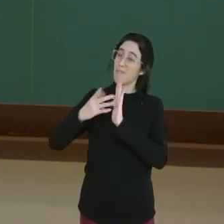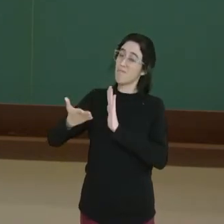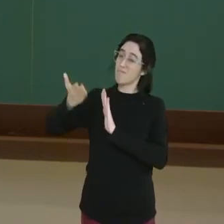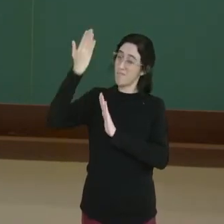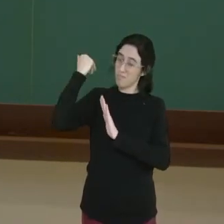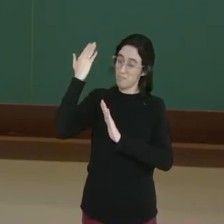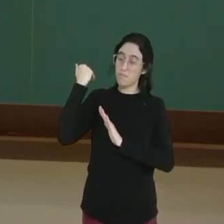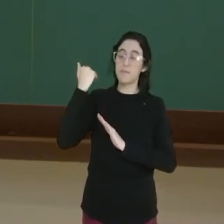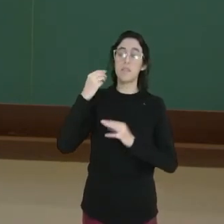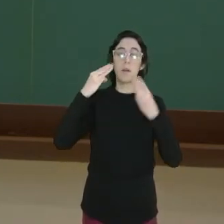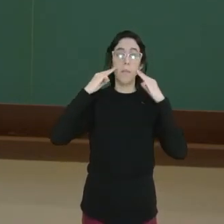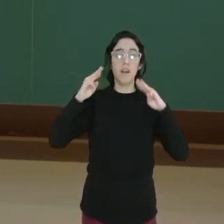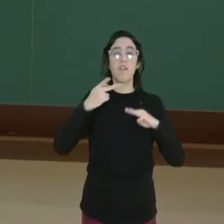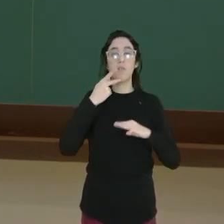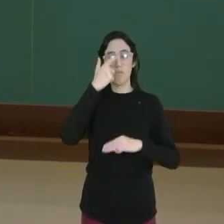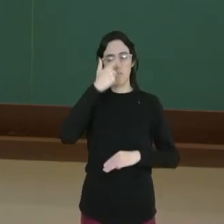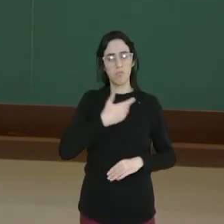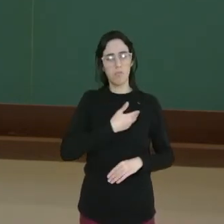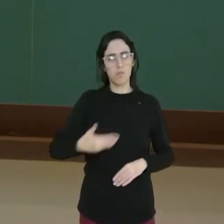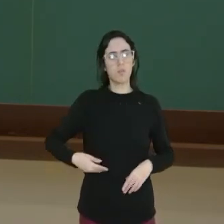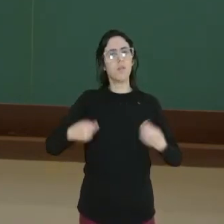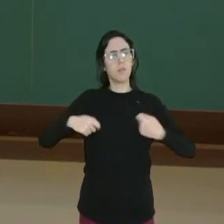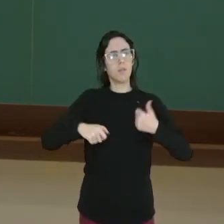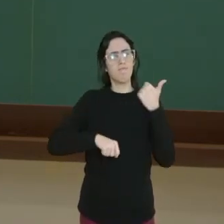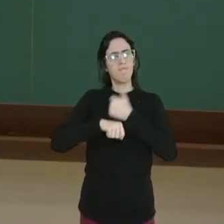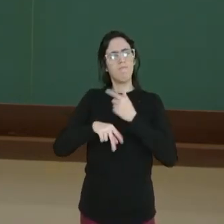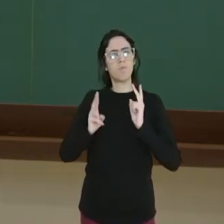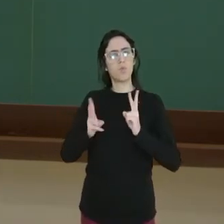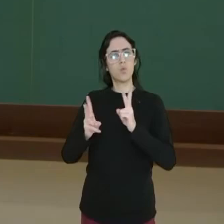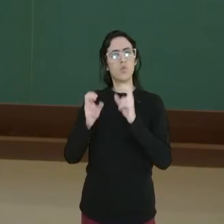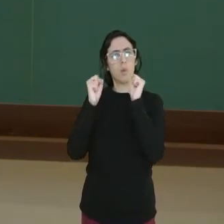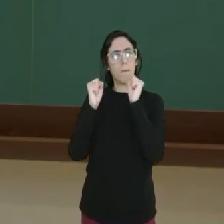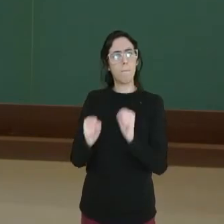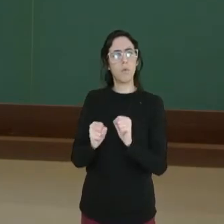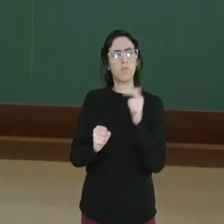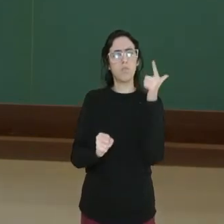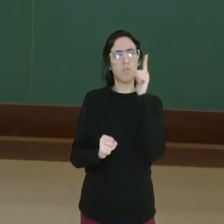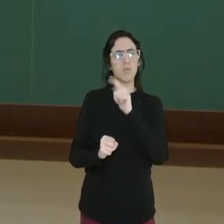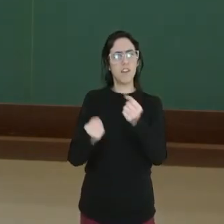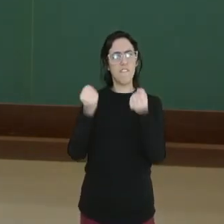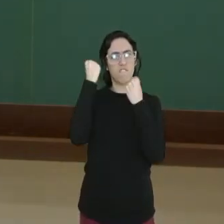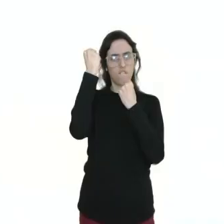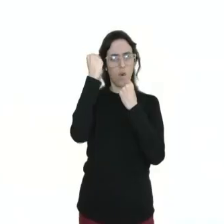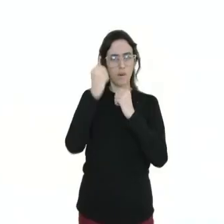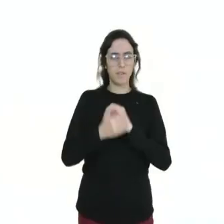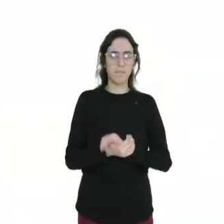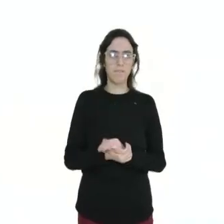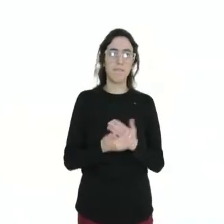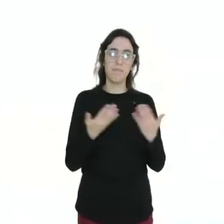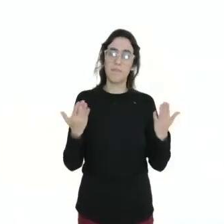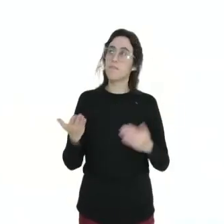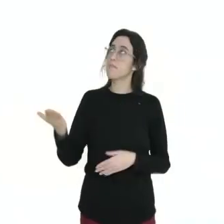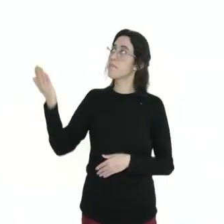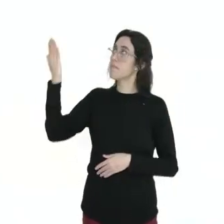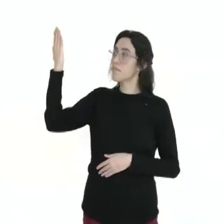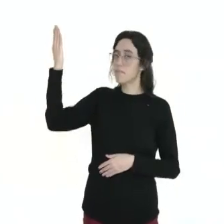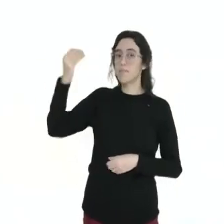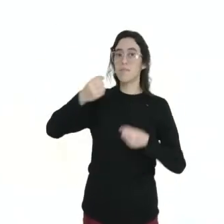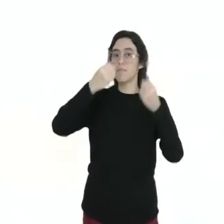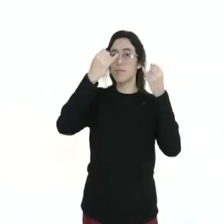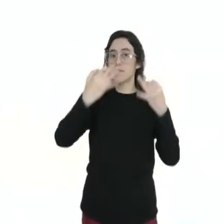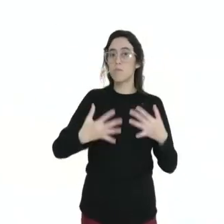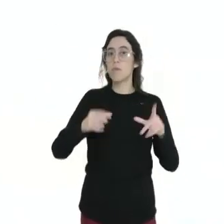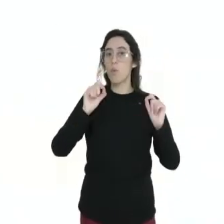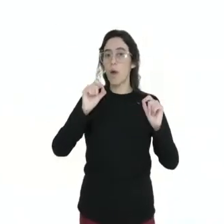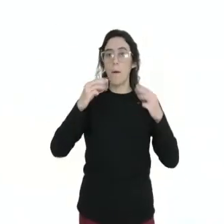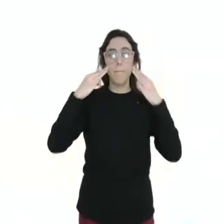manter no poder porque isso vai caracterizar um Estado mais forte. E aí a sua ideia de que é necessário